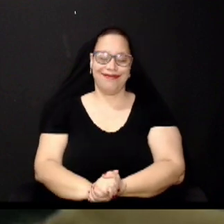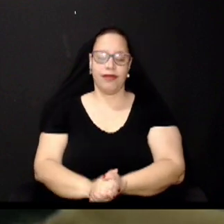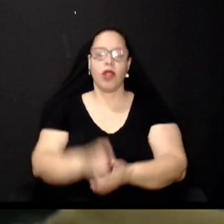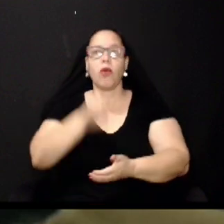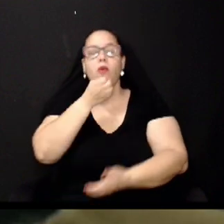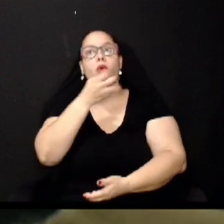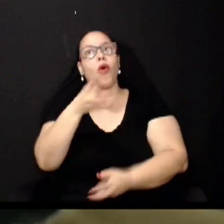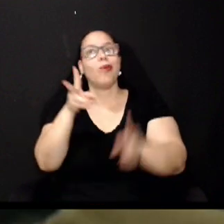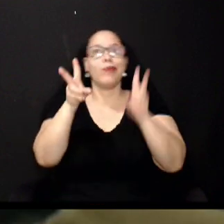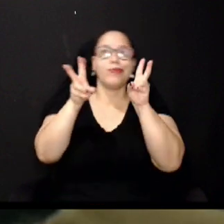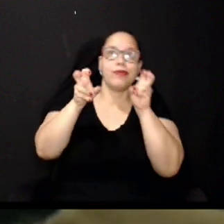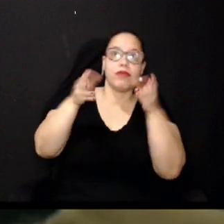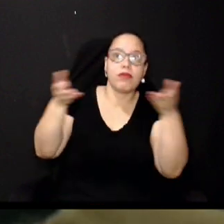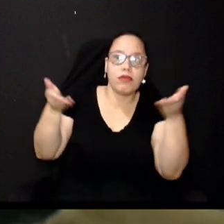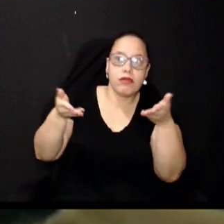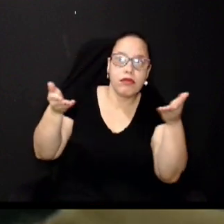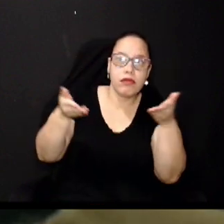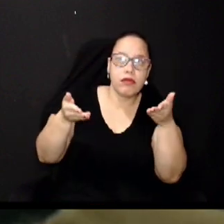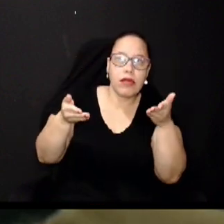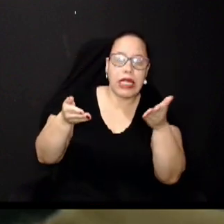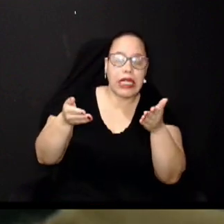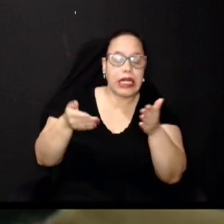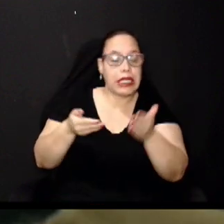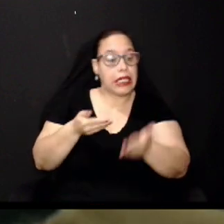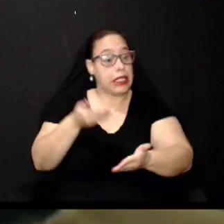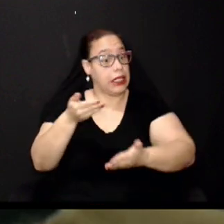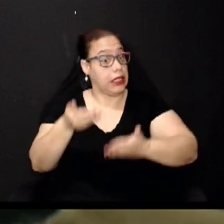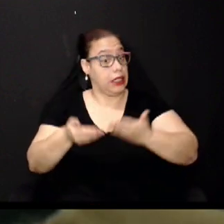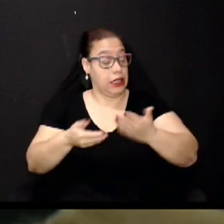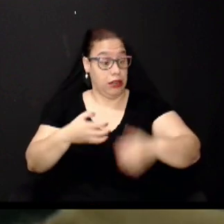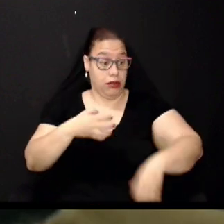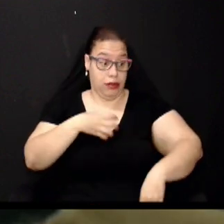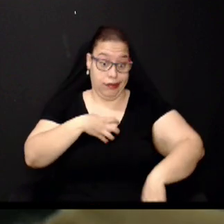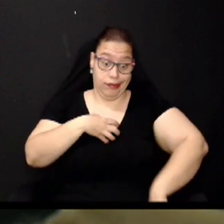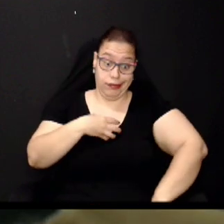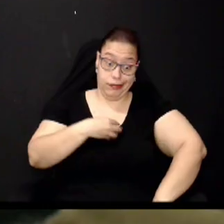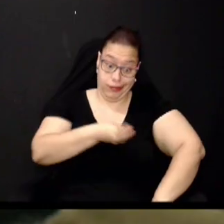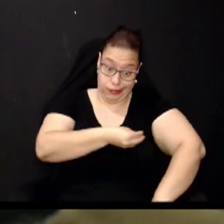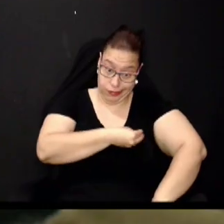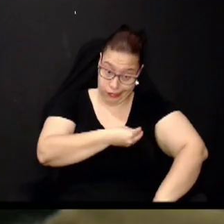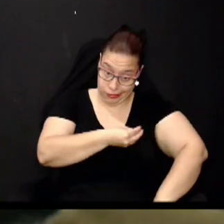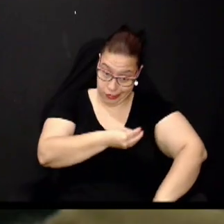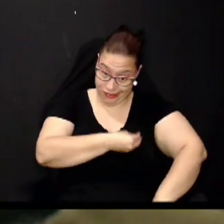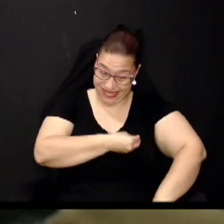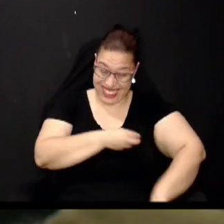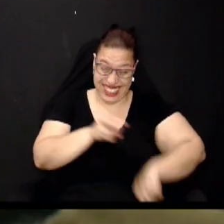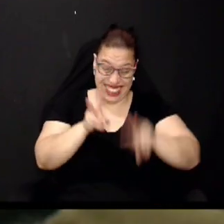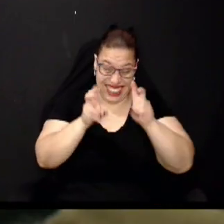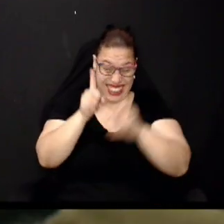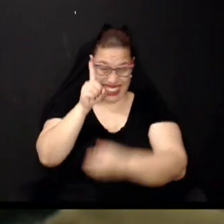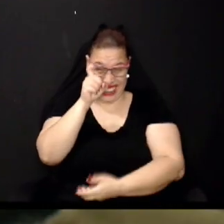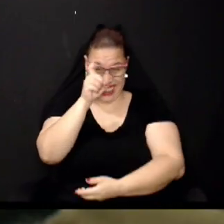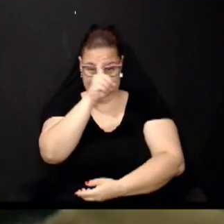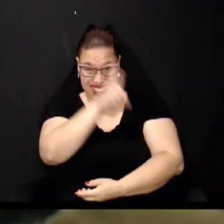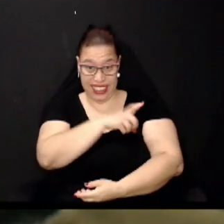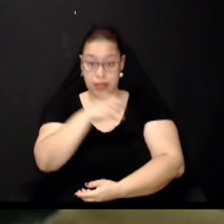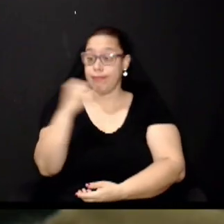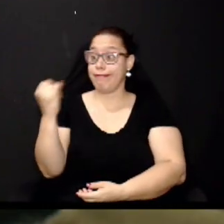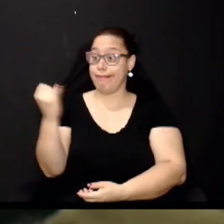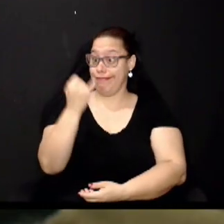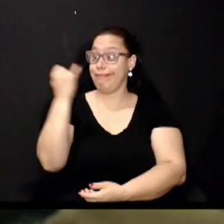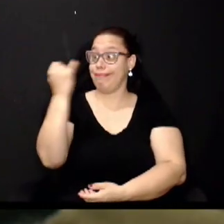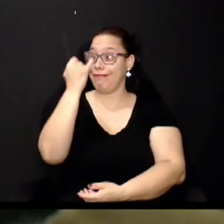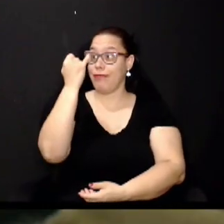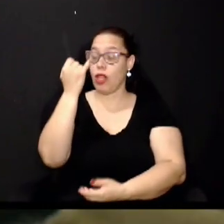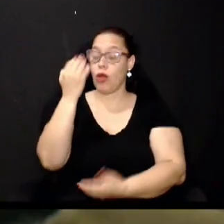nosso programa de hoje é daqueles que atravessam a vida de muita gente, um tema delicado, mas de extrema libertação. Vamos falar sobre